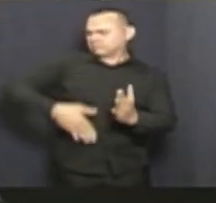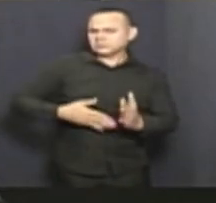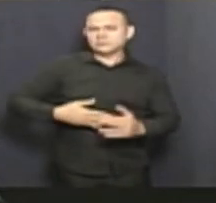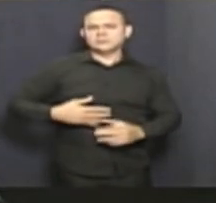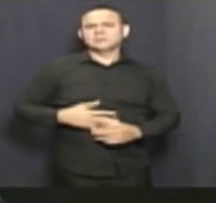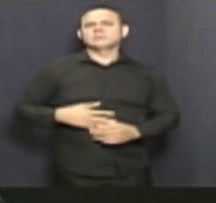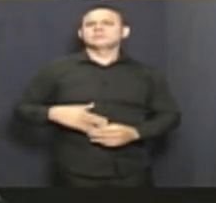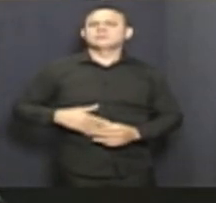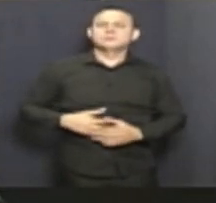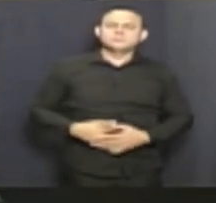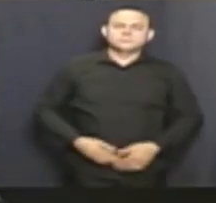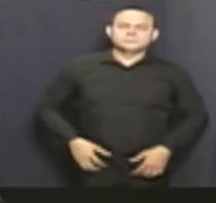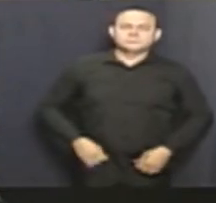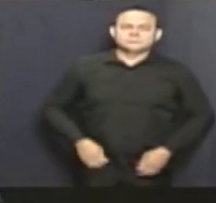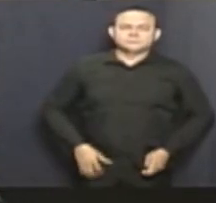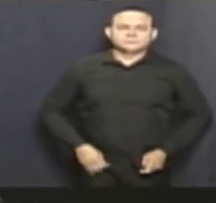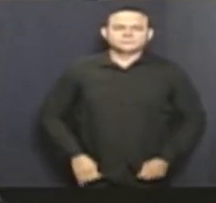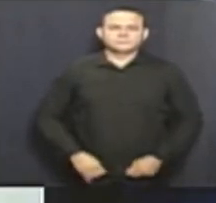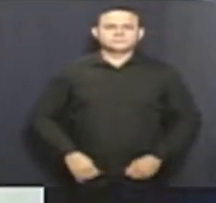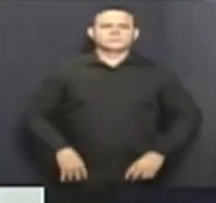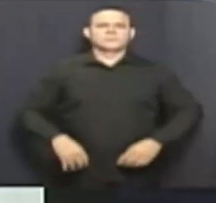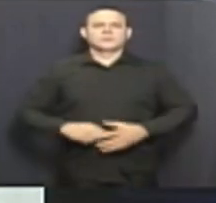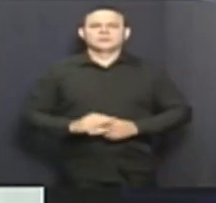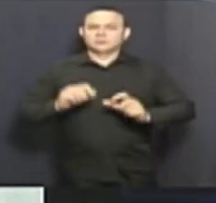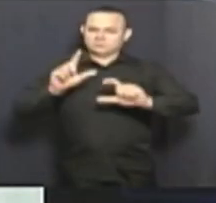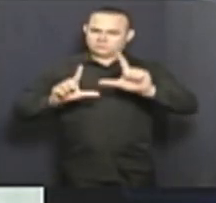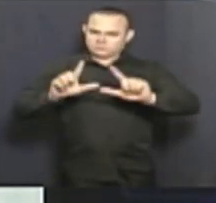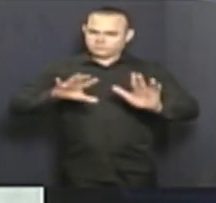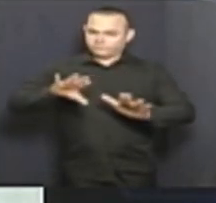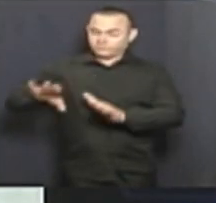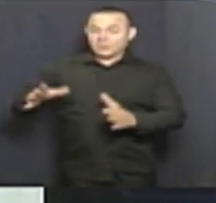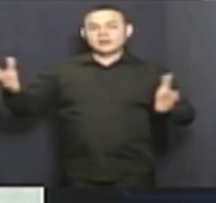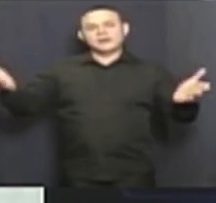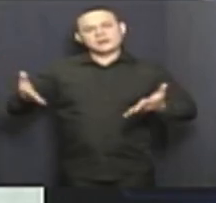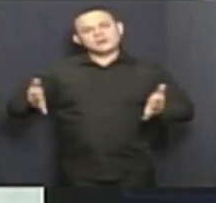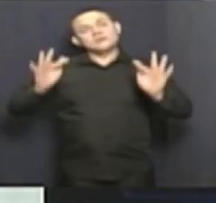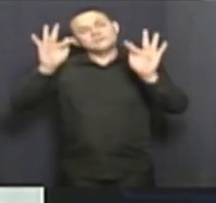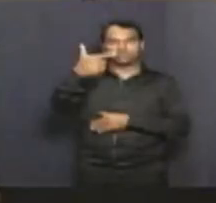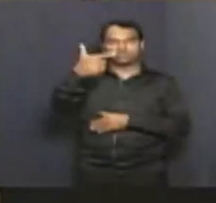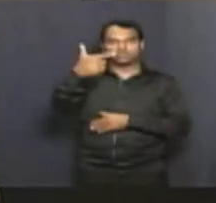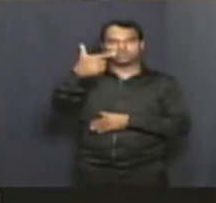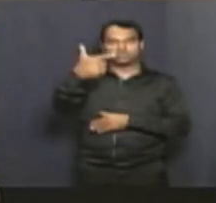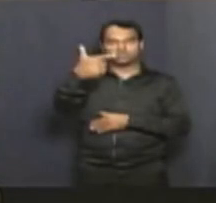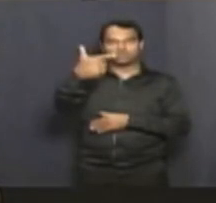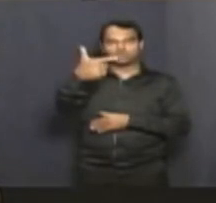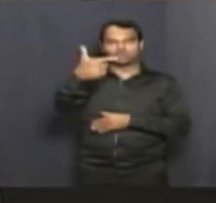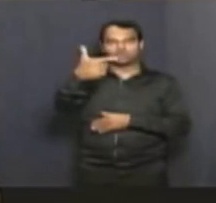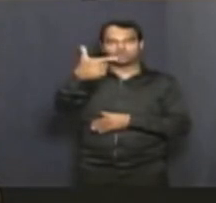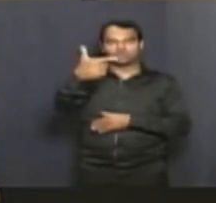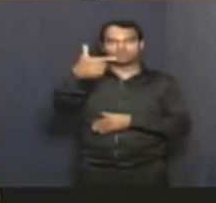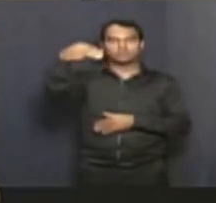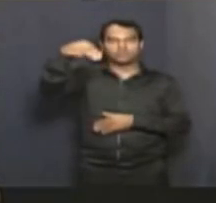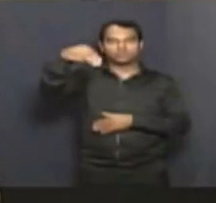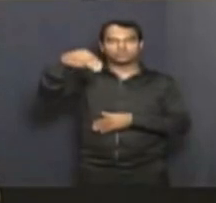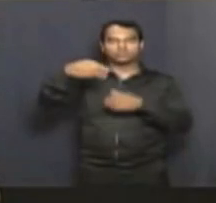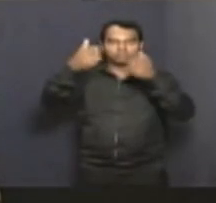nacional ligado candidato e assim nós encerramos mais esta rodada votamos em 20 minutos